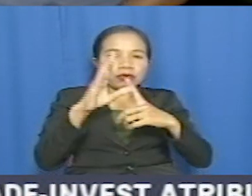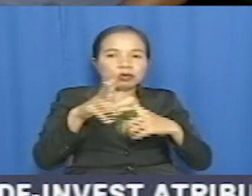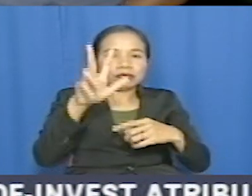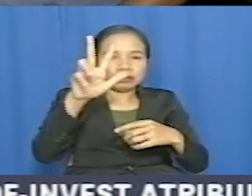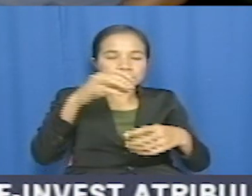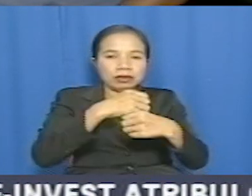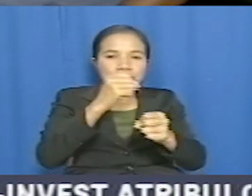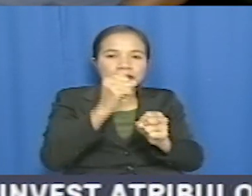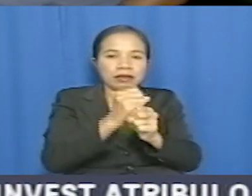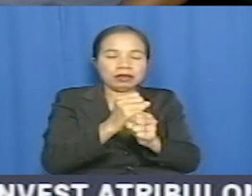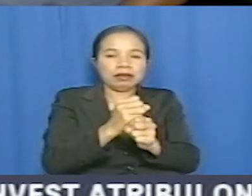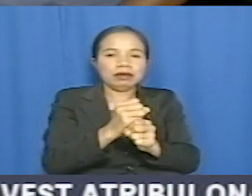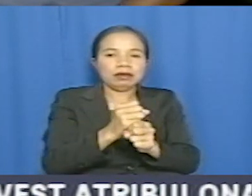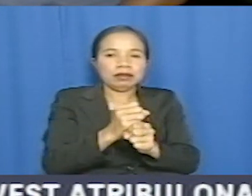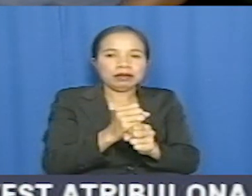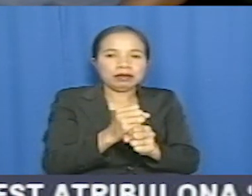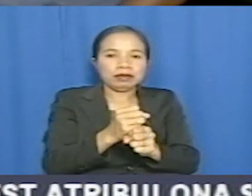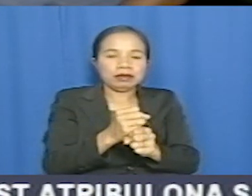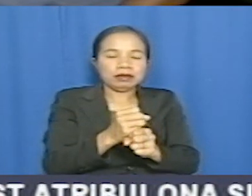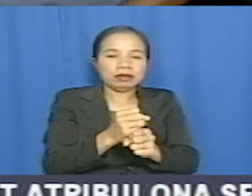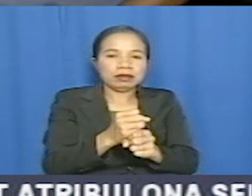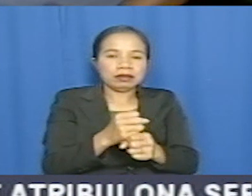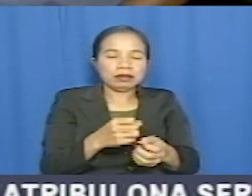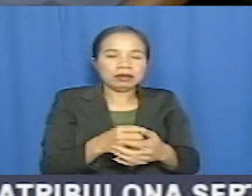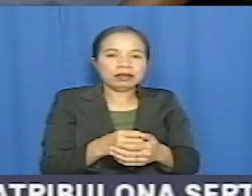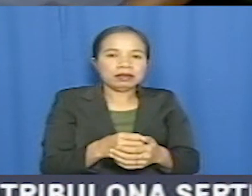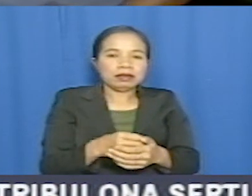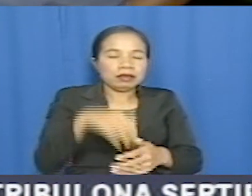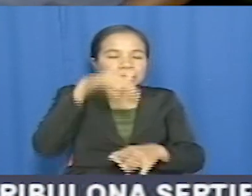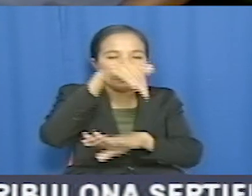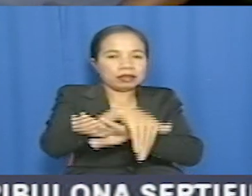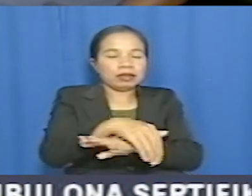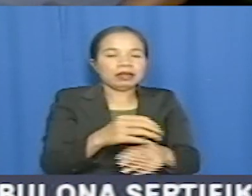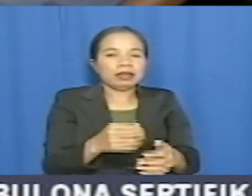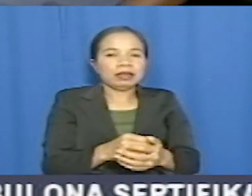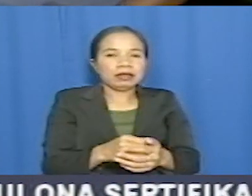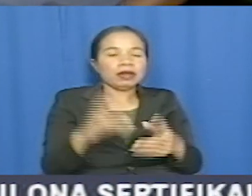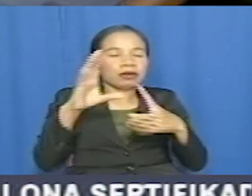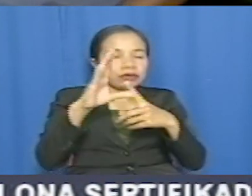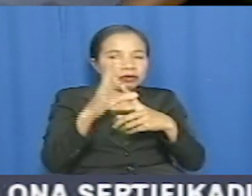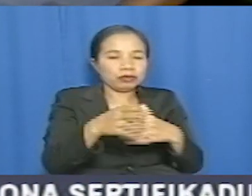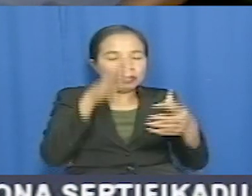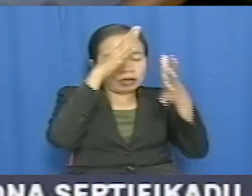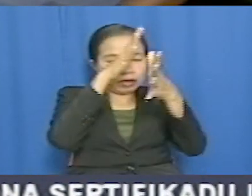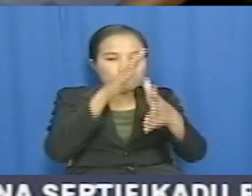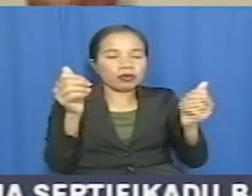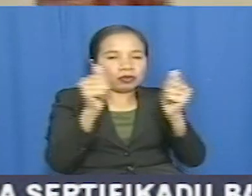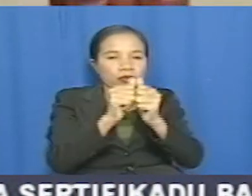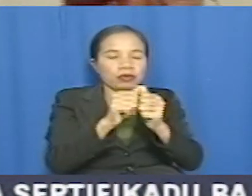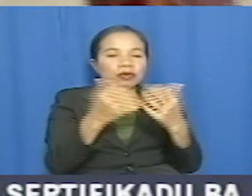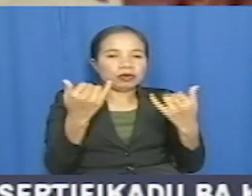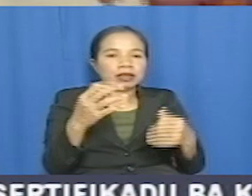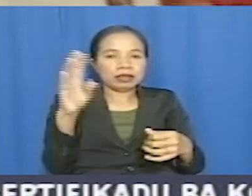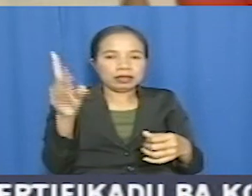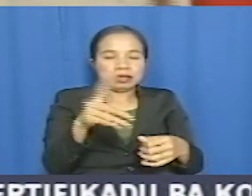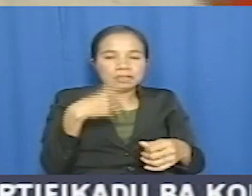a hadir kalan hodi se balulik mate bian serahotu no fin o hinda derma kita lawa motoba